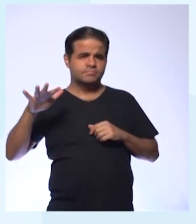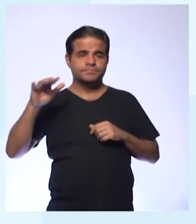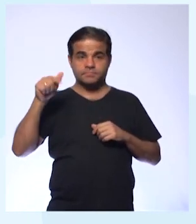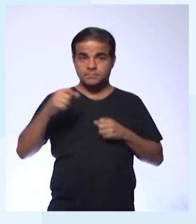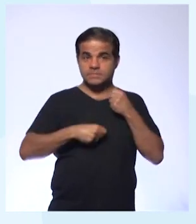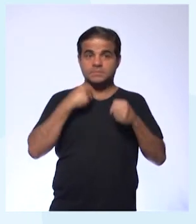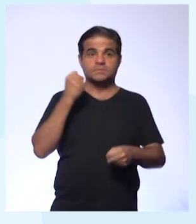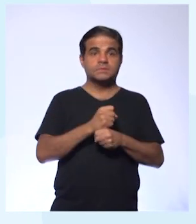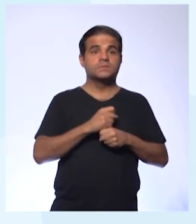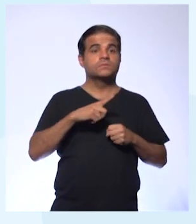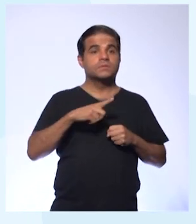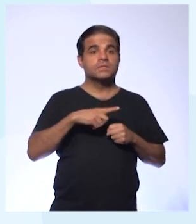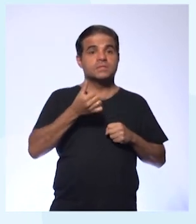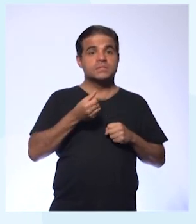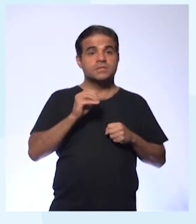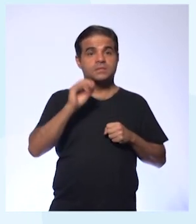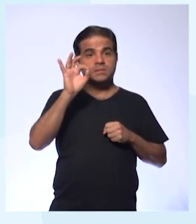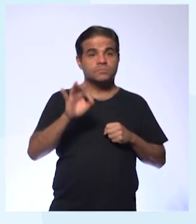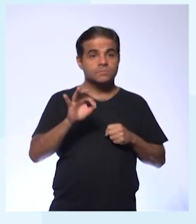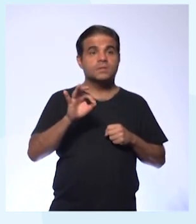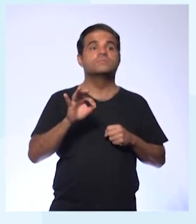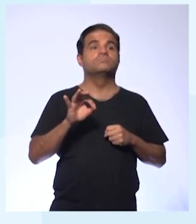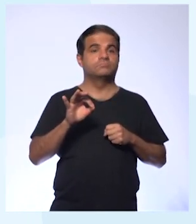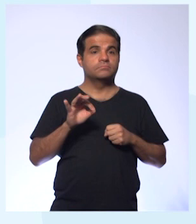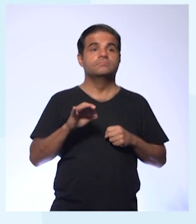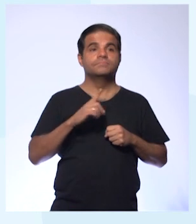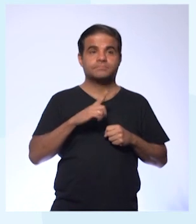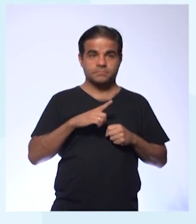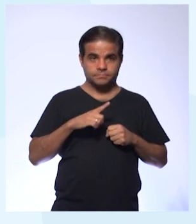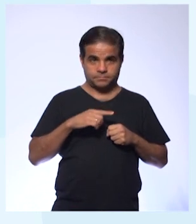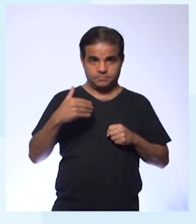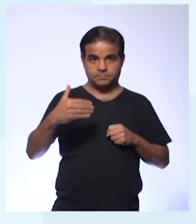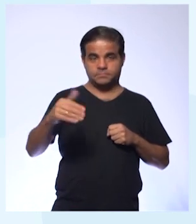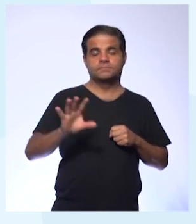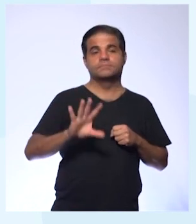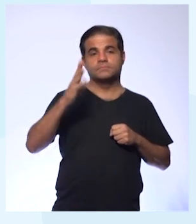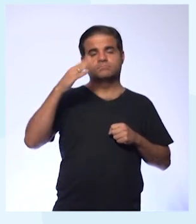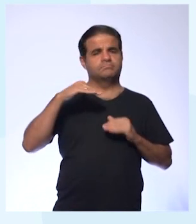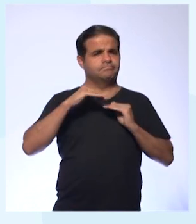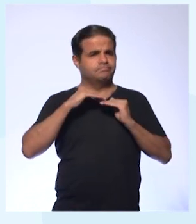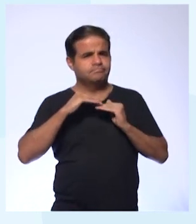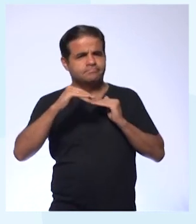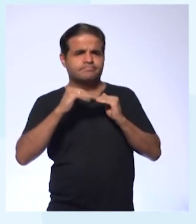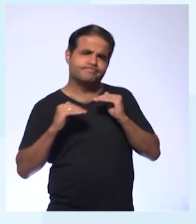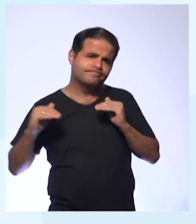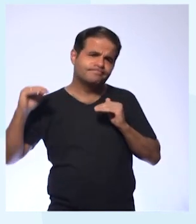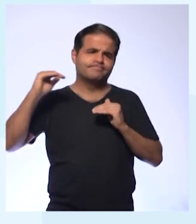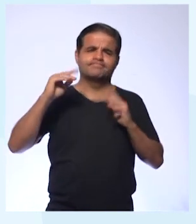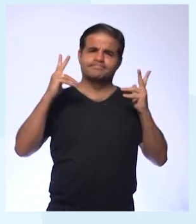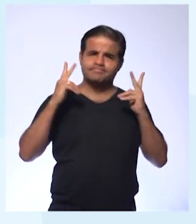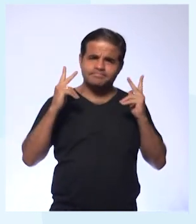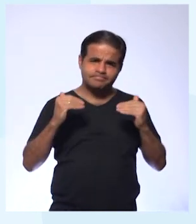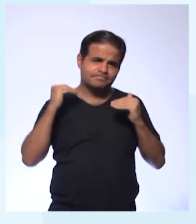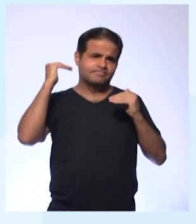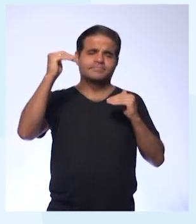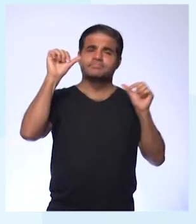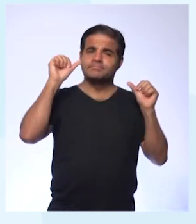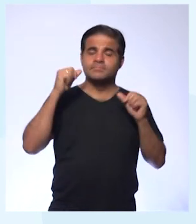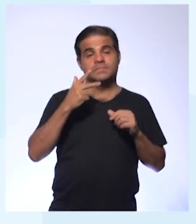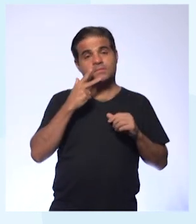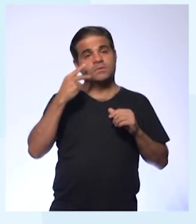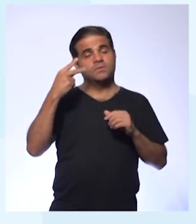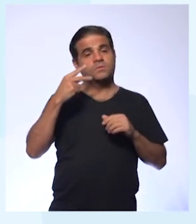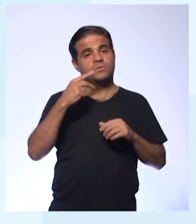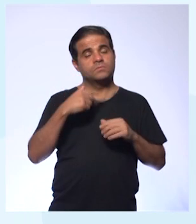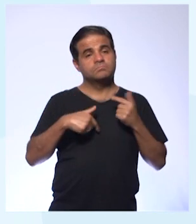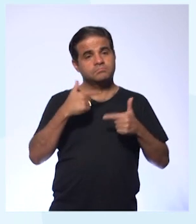Este ano tem 60% de probabilidade de ocorrer num patamar acima do normal, segundo a previsão